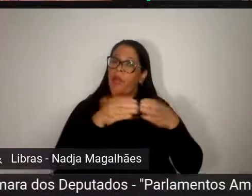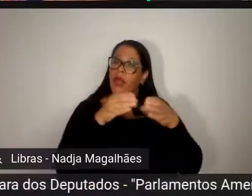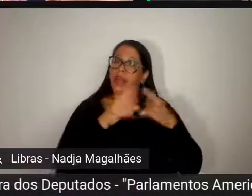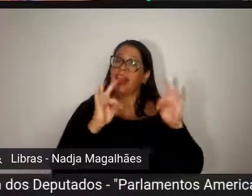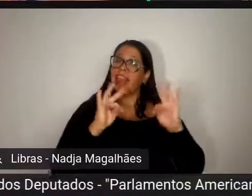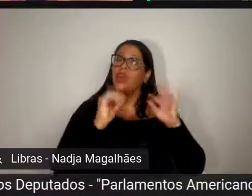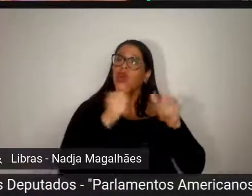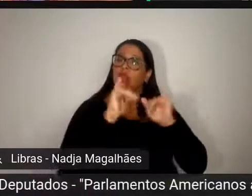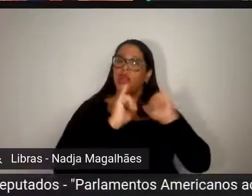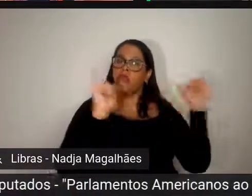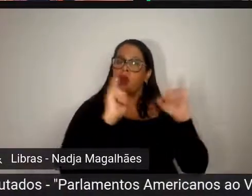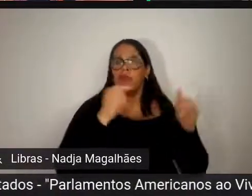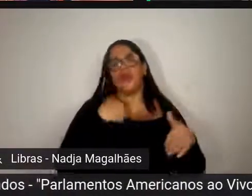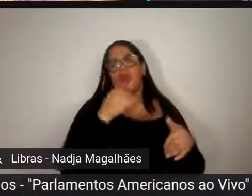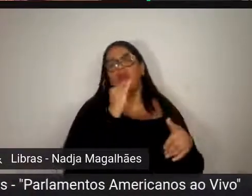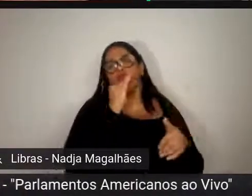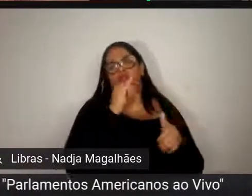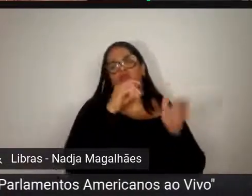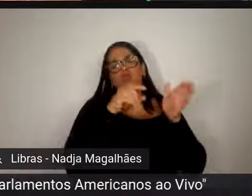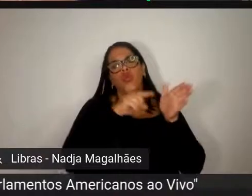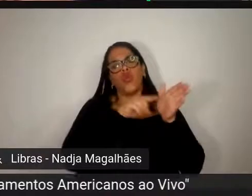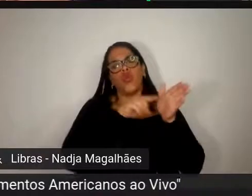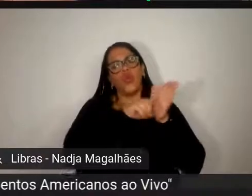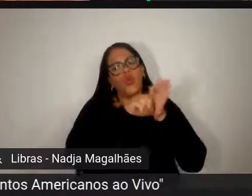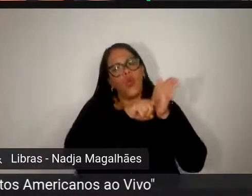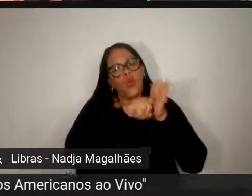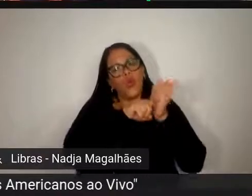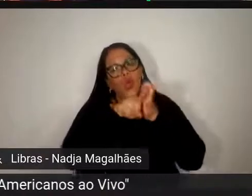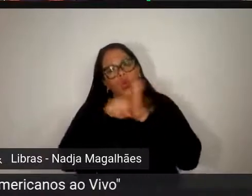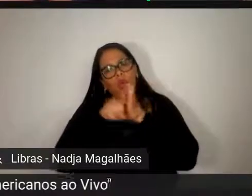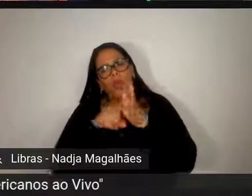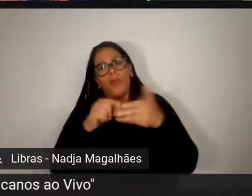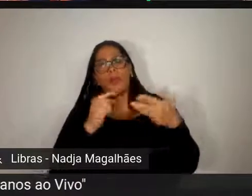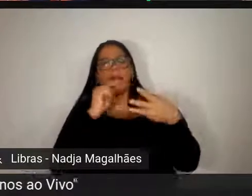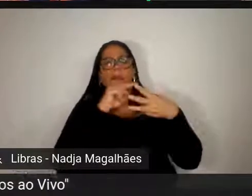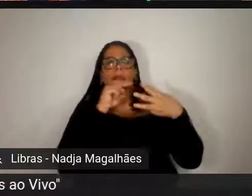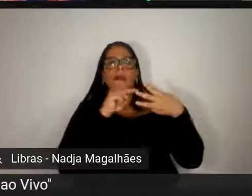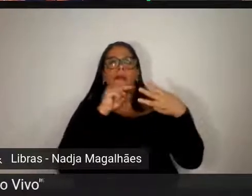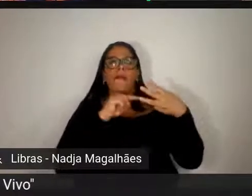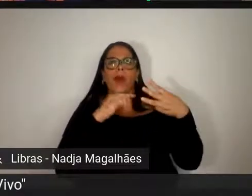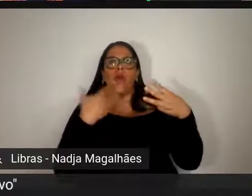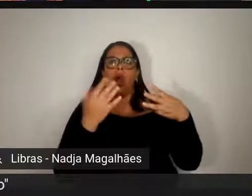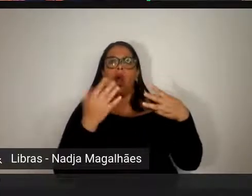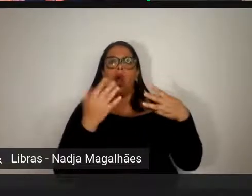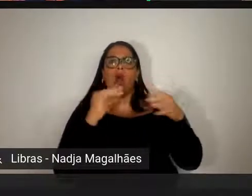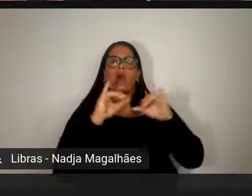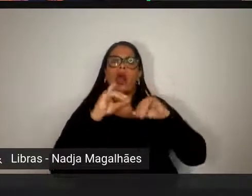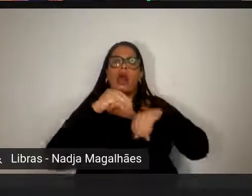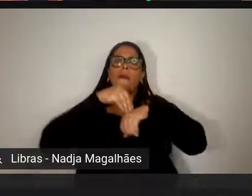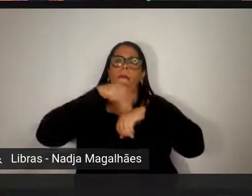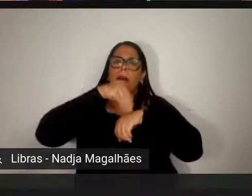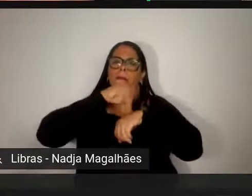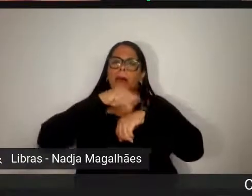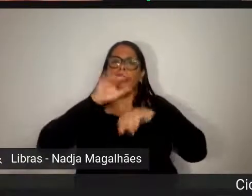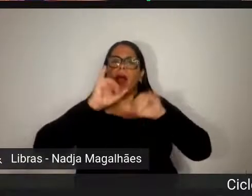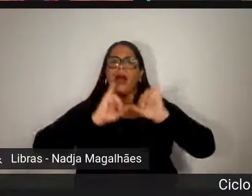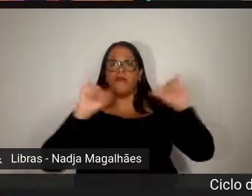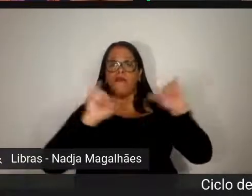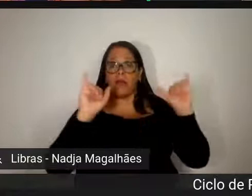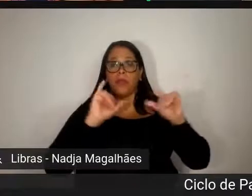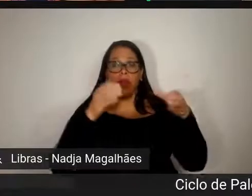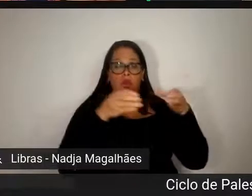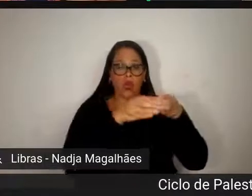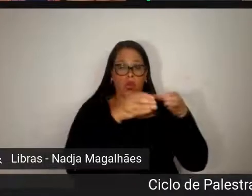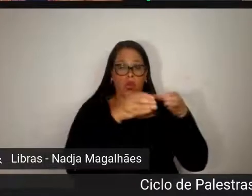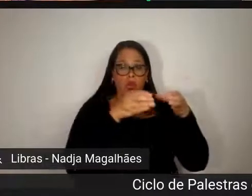escala informacional, digamos assim, da informação que é colocada à disposição do público. E aí tem o grupo